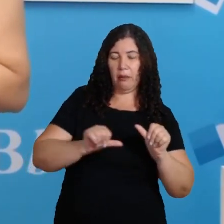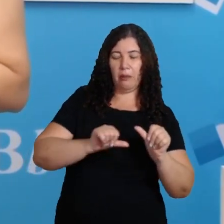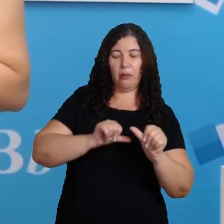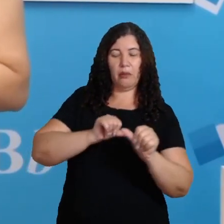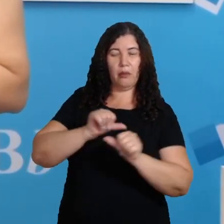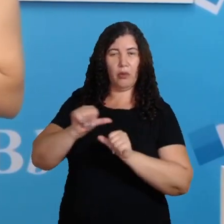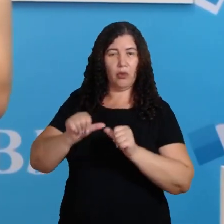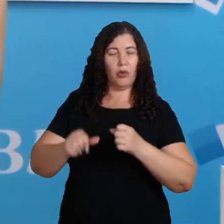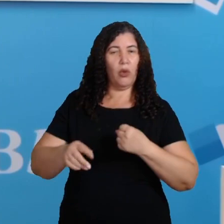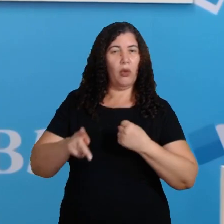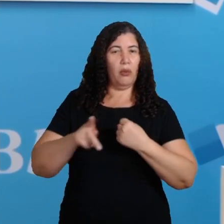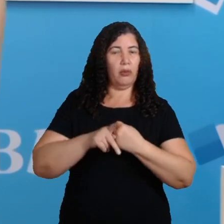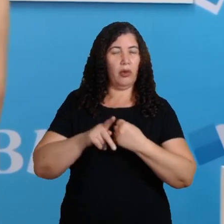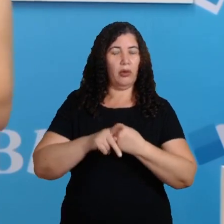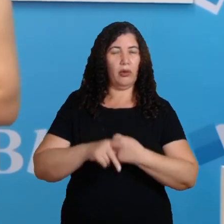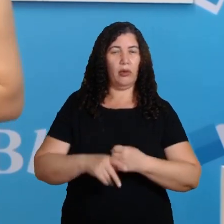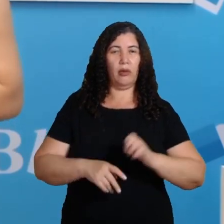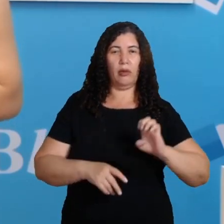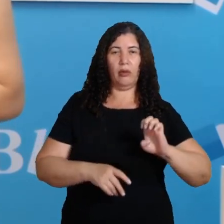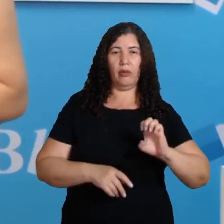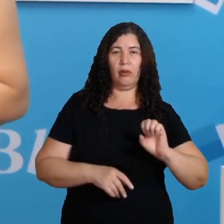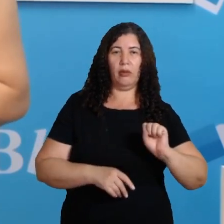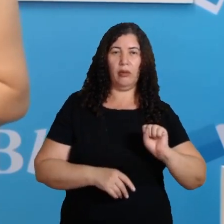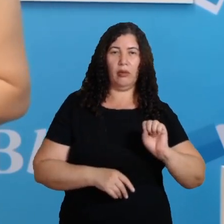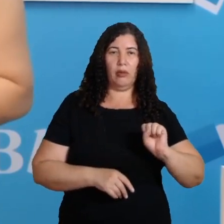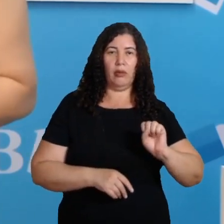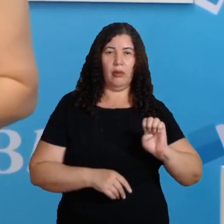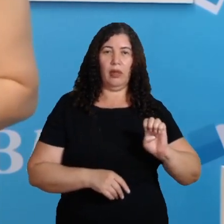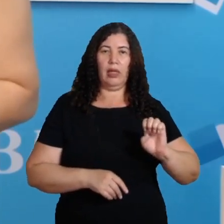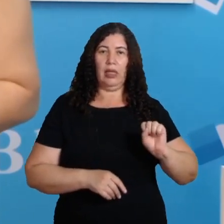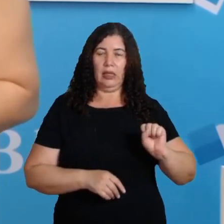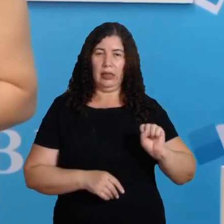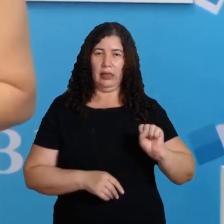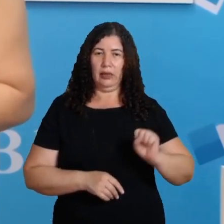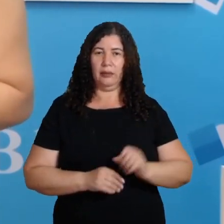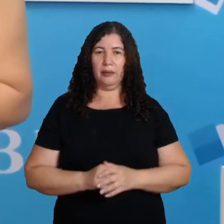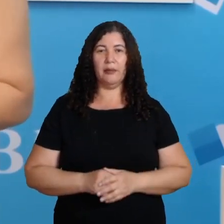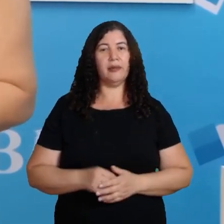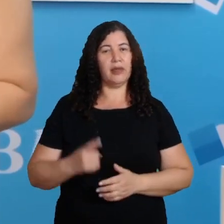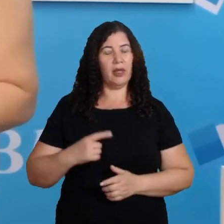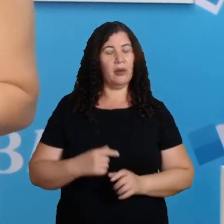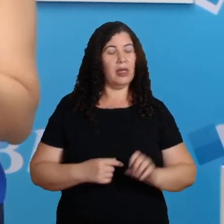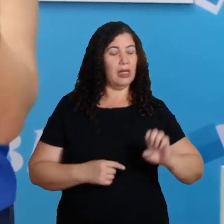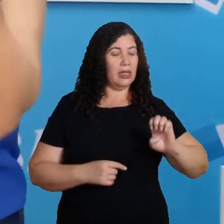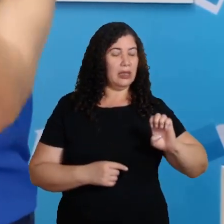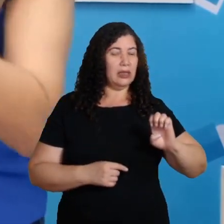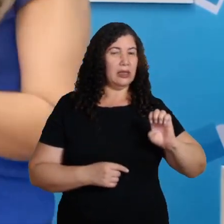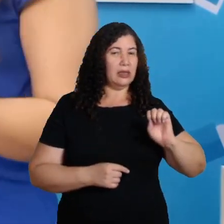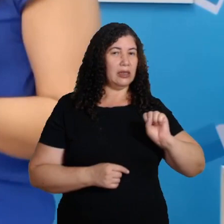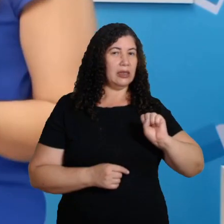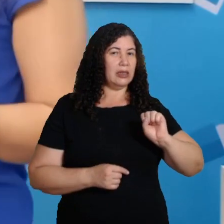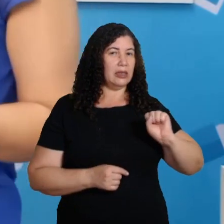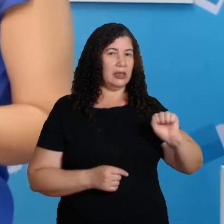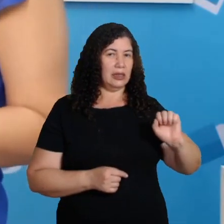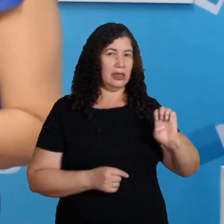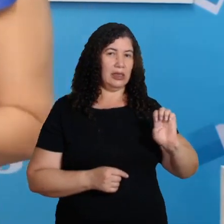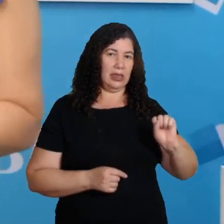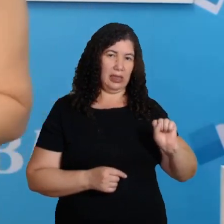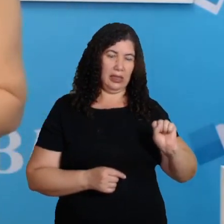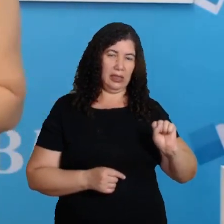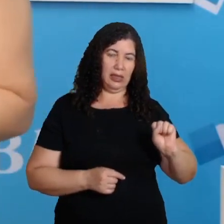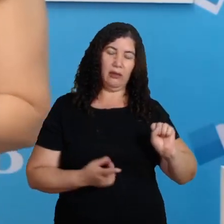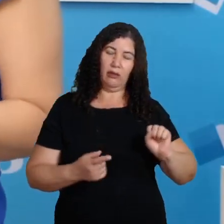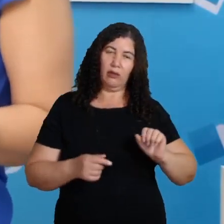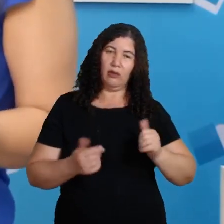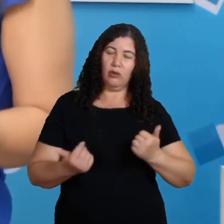pelo pronome esses. Quer dizer, este pronomezinho aqui, ó, negritado, ele foi utilizado